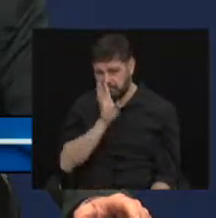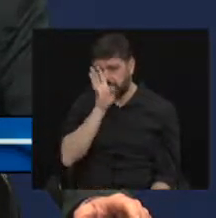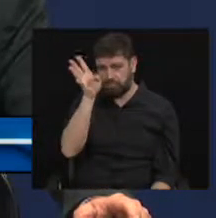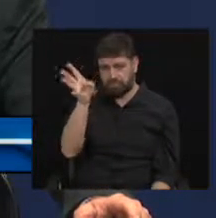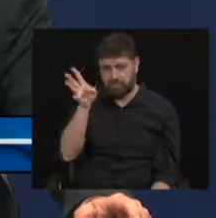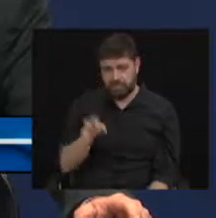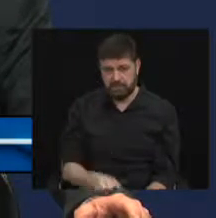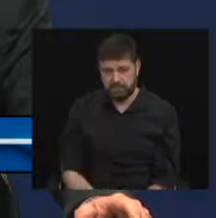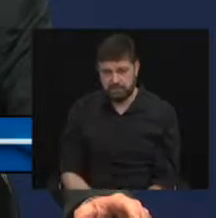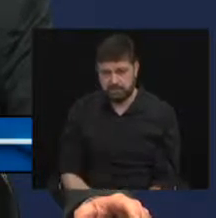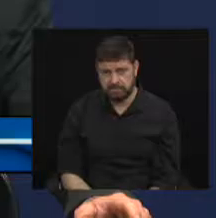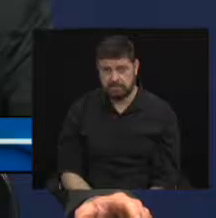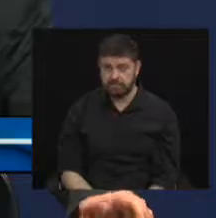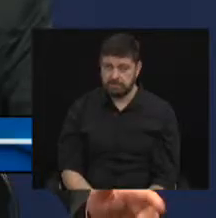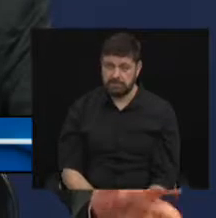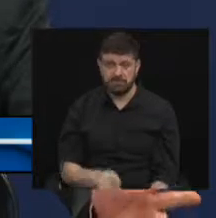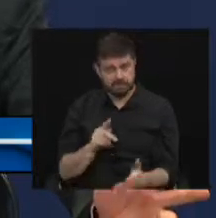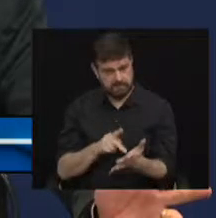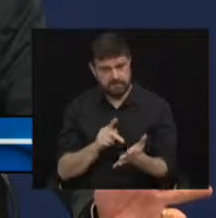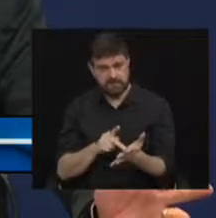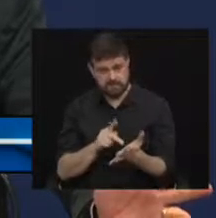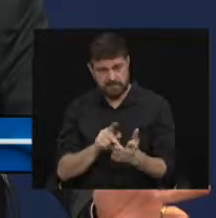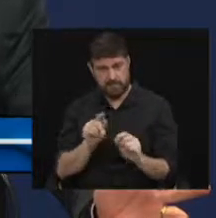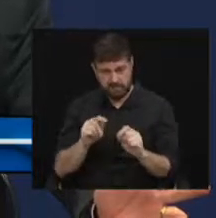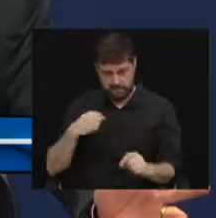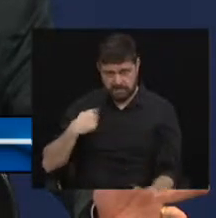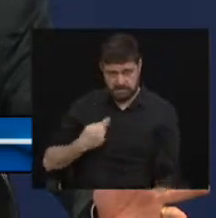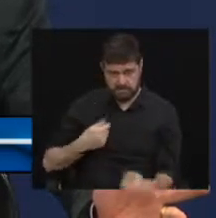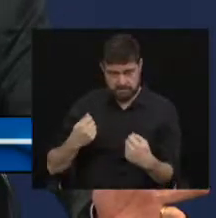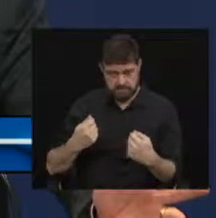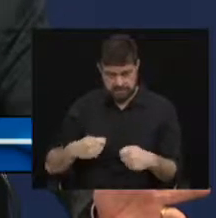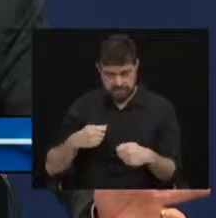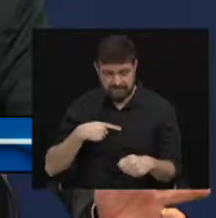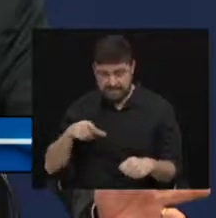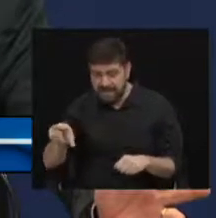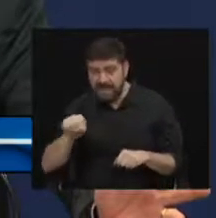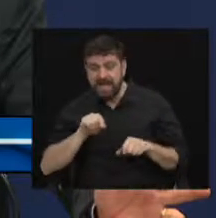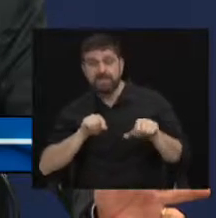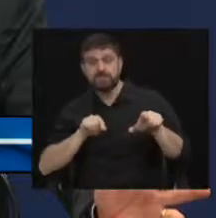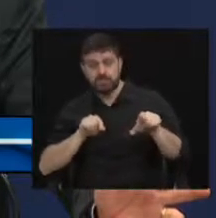entendendo o papel que os nobres vereadores cumprem na casa,